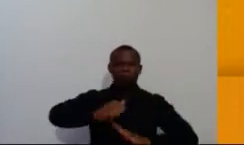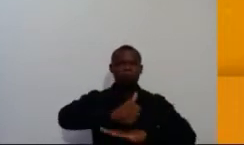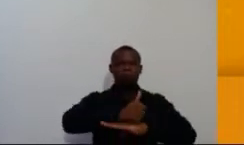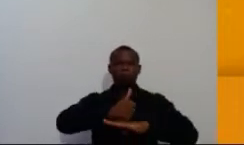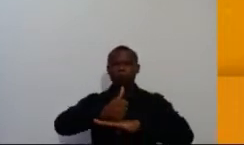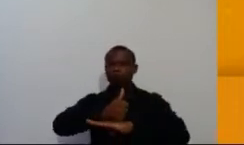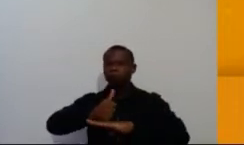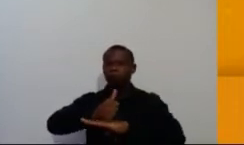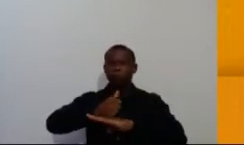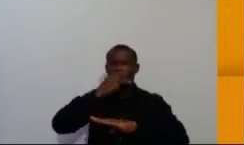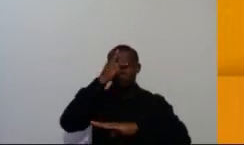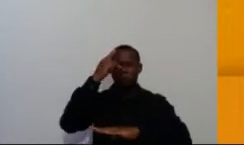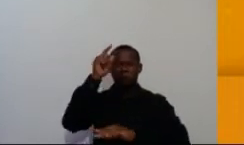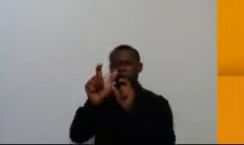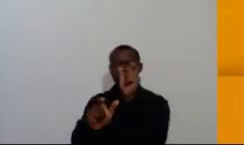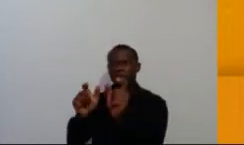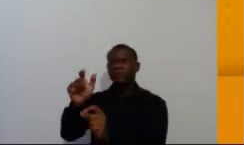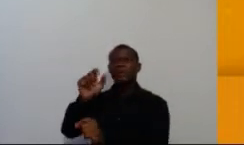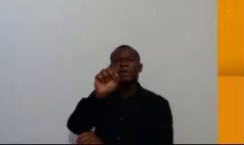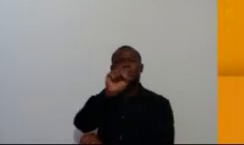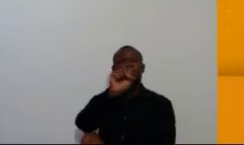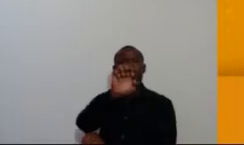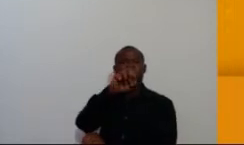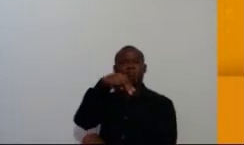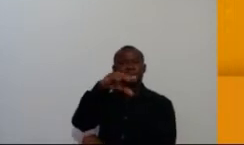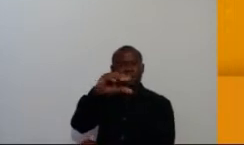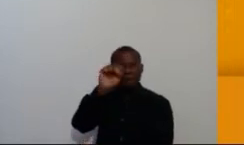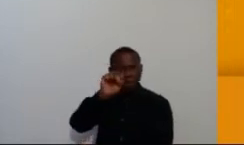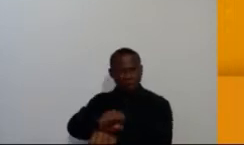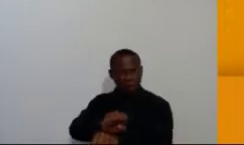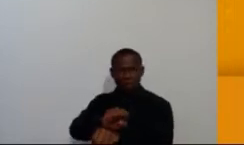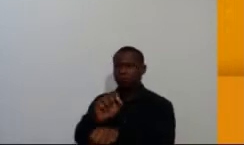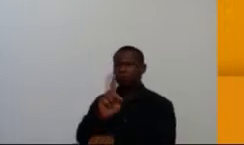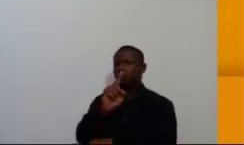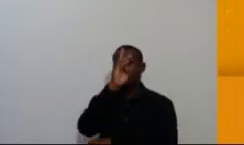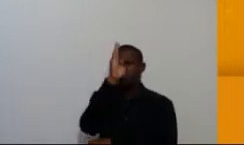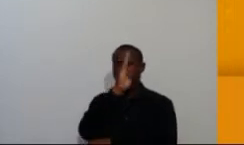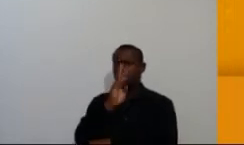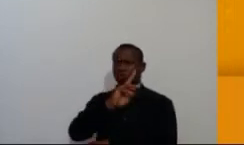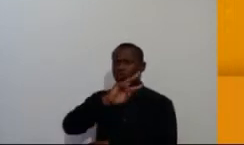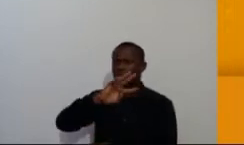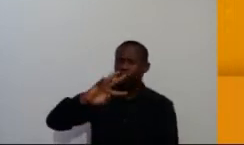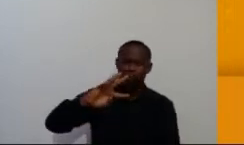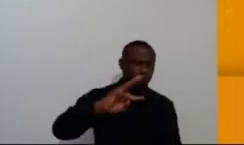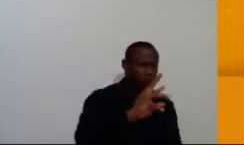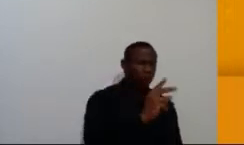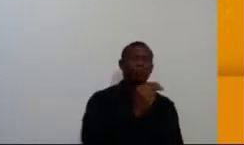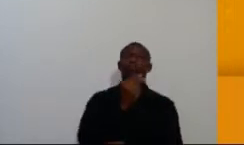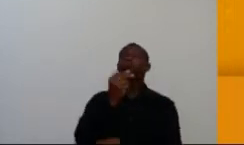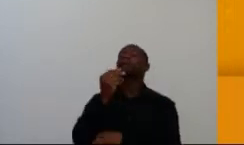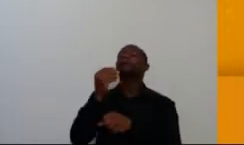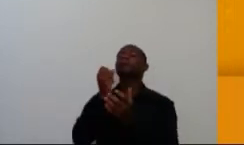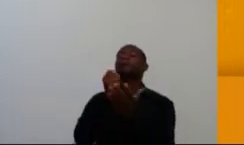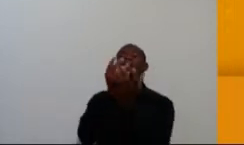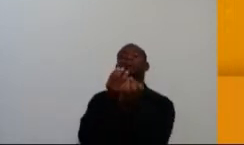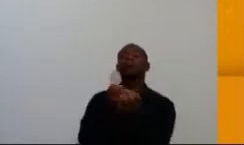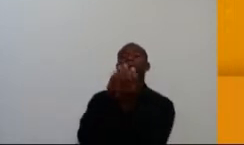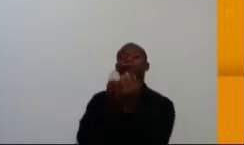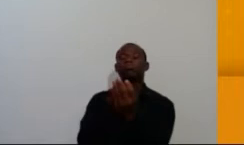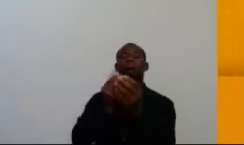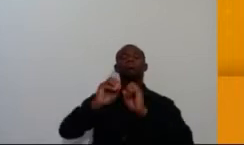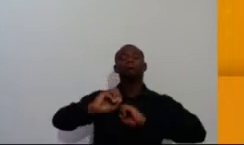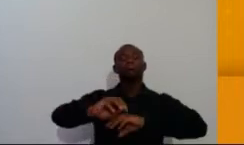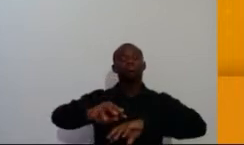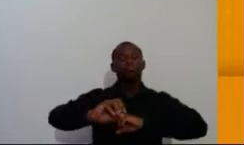nível nacional vem mostrando alternativas, e agora nós vamos conhecer a nossa rede, que é uma alternativa